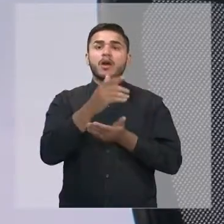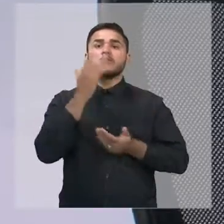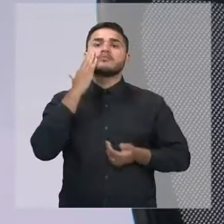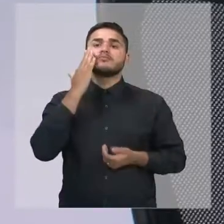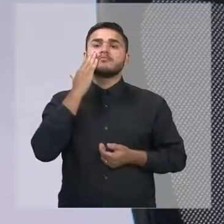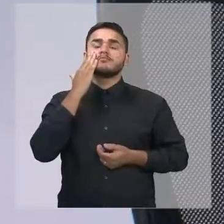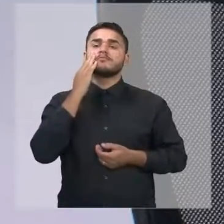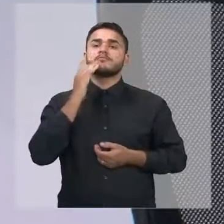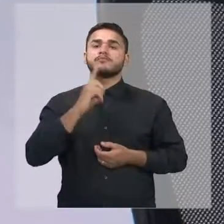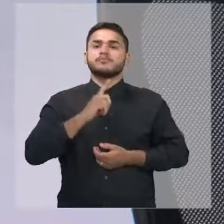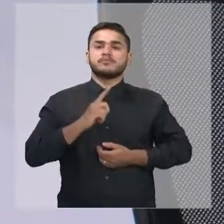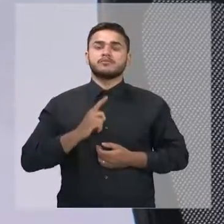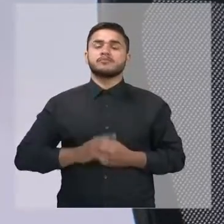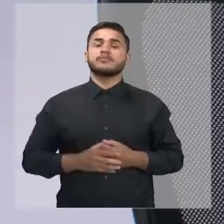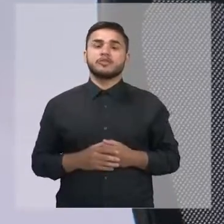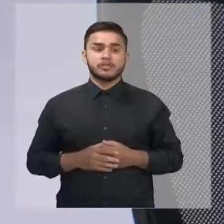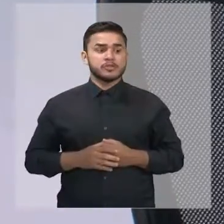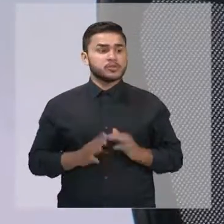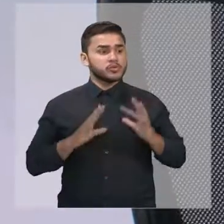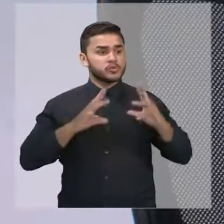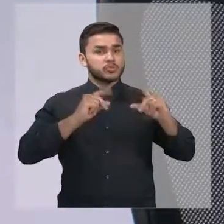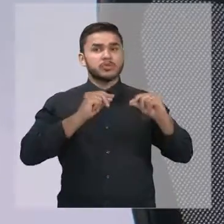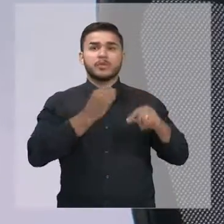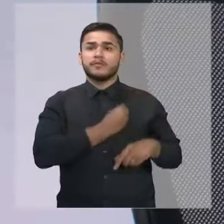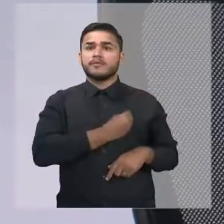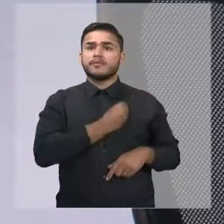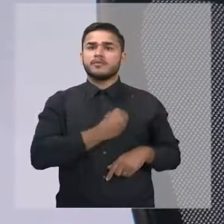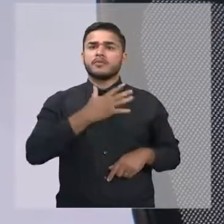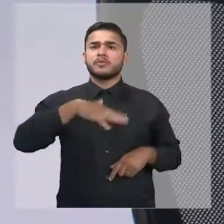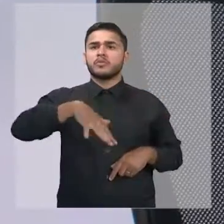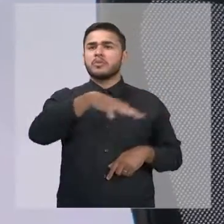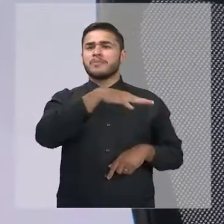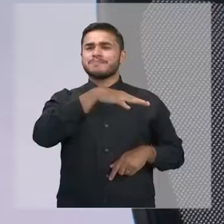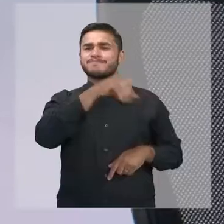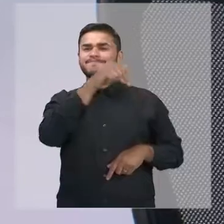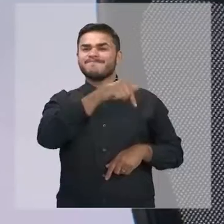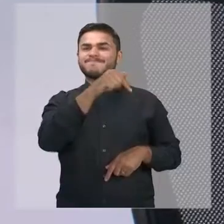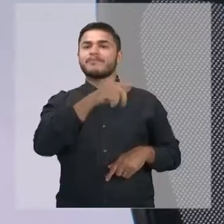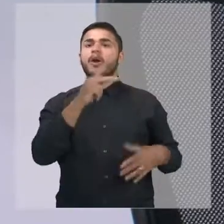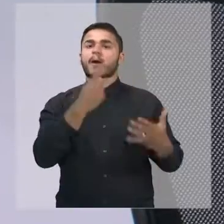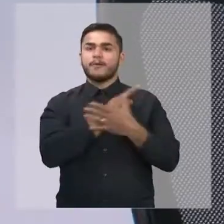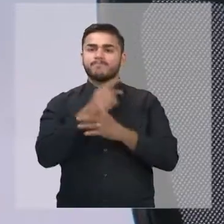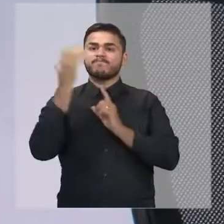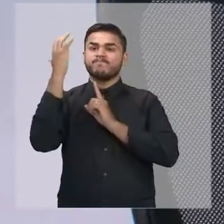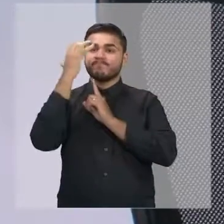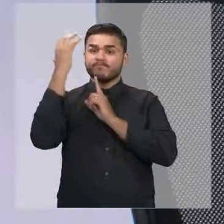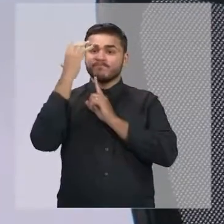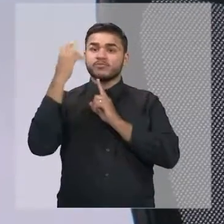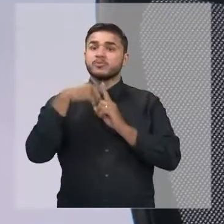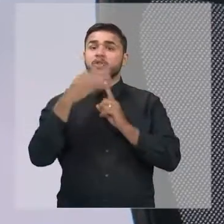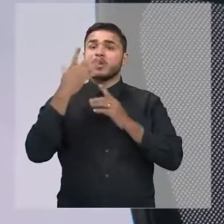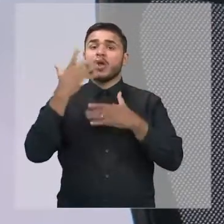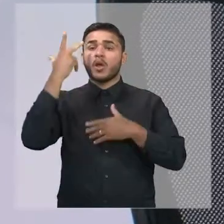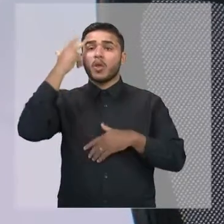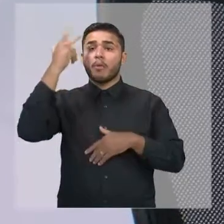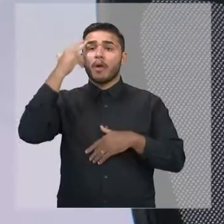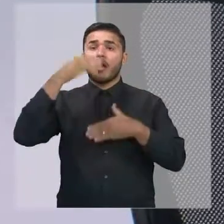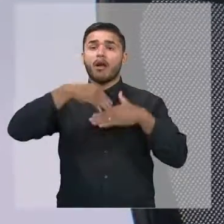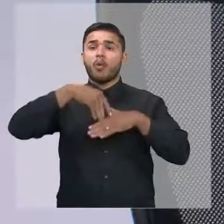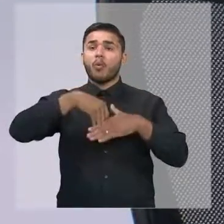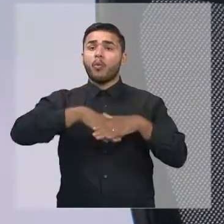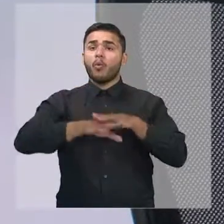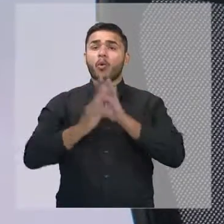para naturalizar a violência e cometer a violência, a tendência é que ele parte daí para diante. Né? É o que a gente vê, por exemplo, nos casos dos acertos